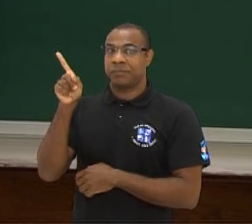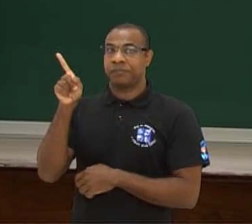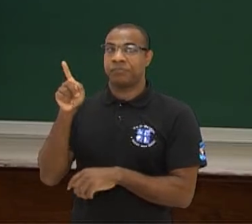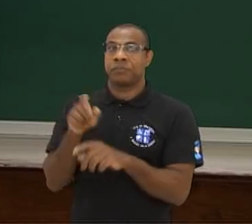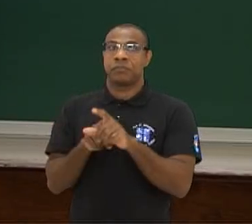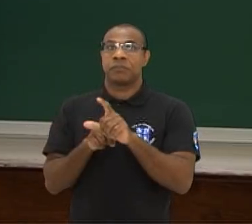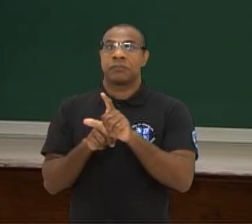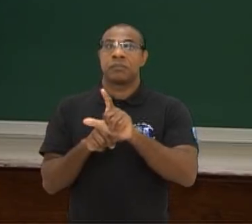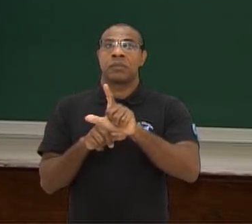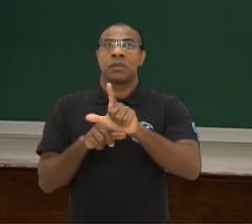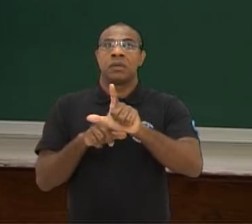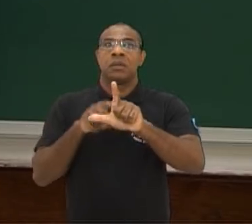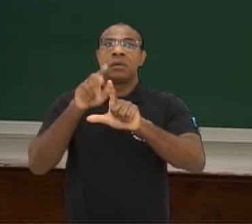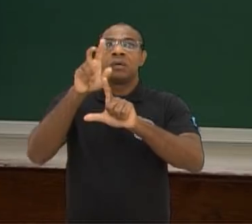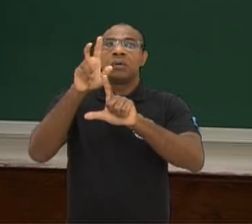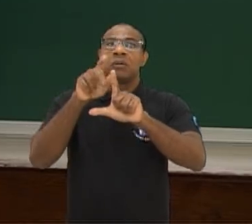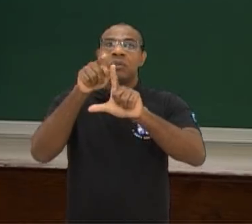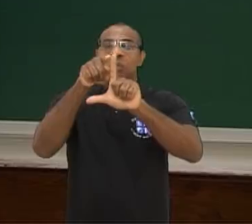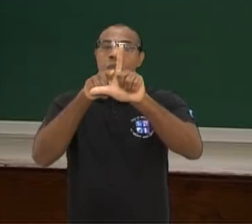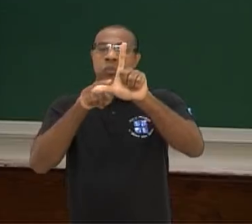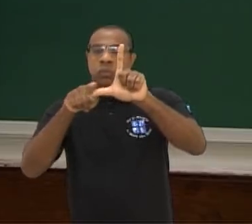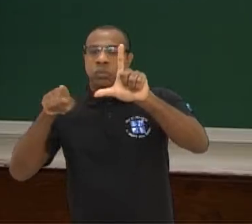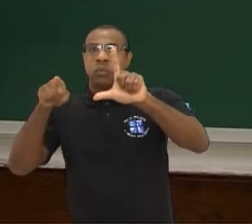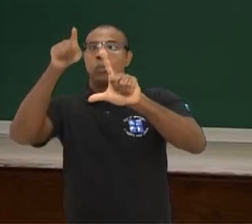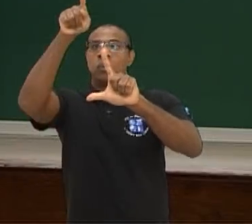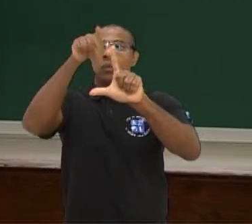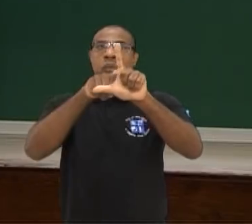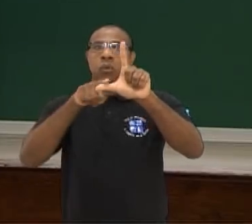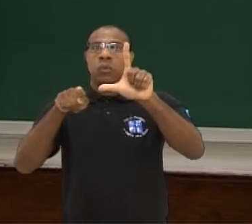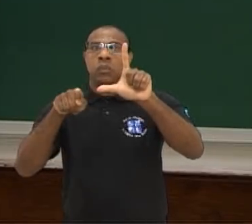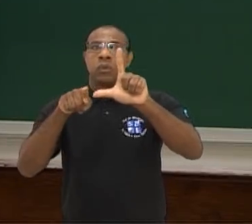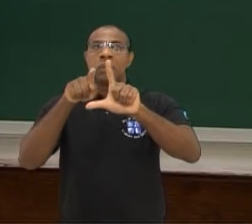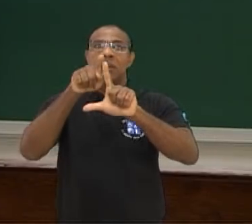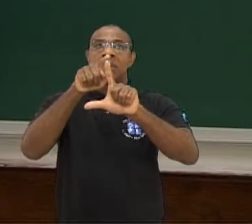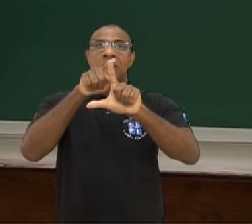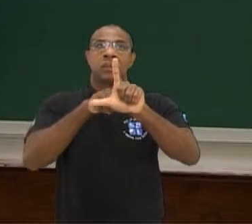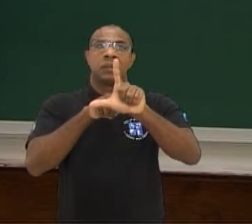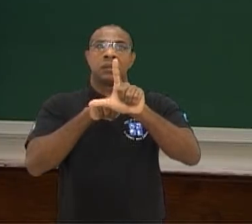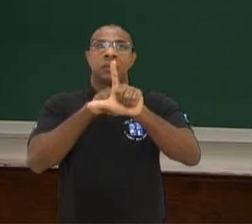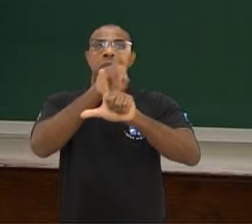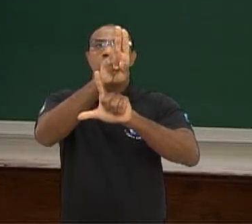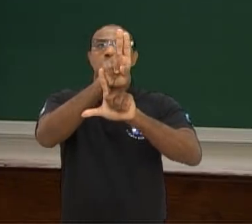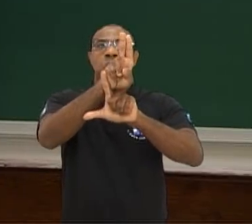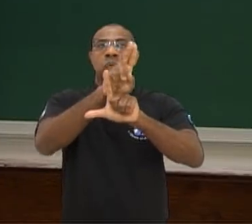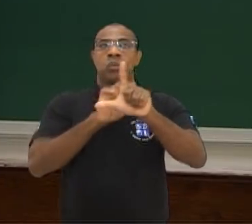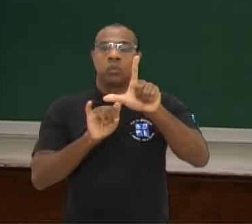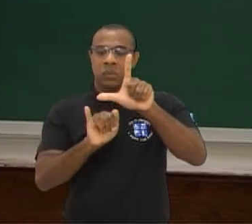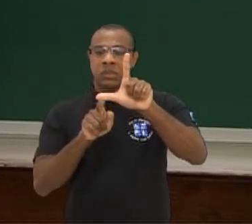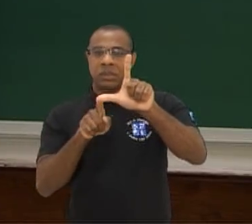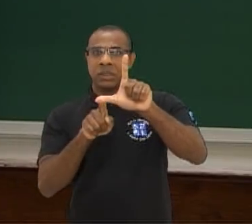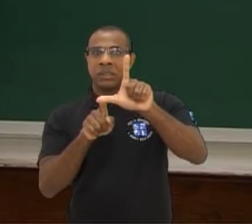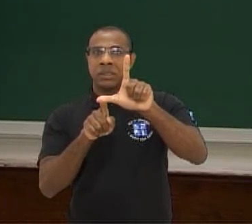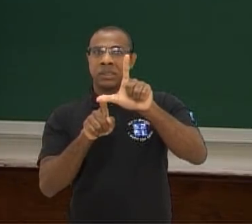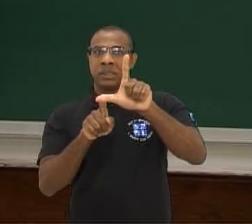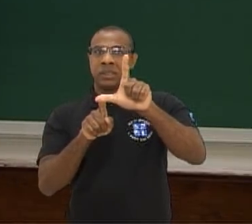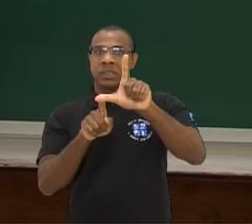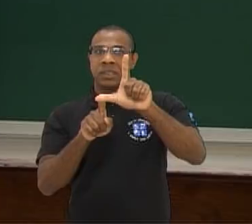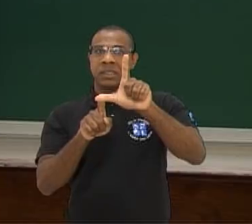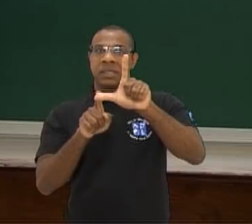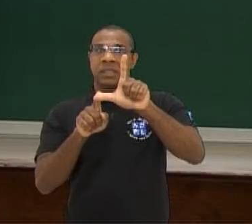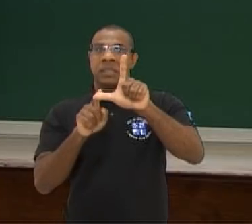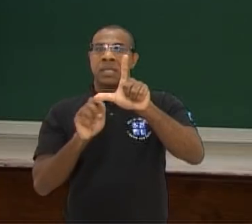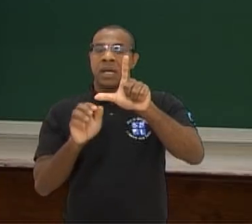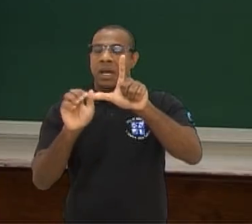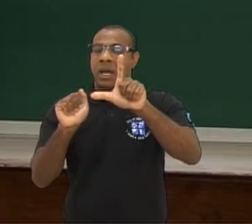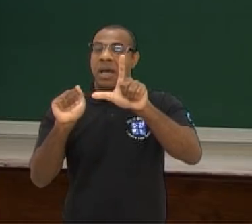um gráfico da diferença de potencial pela corrente elétrica. Esse cara está em volts, esse está em ampere,